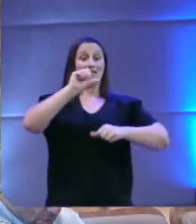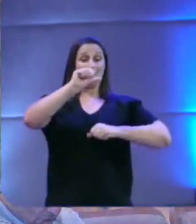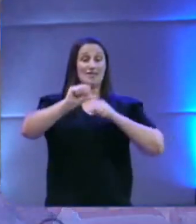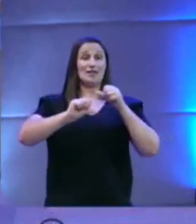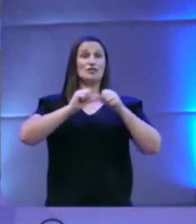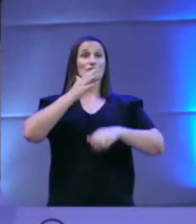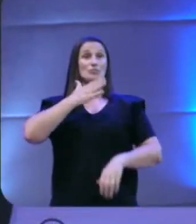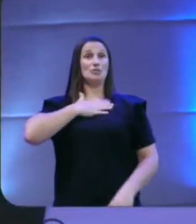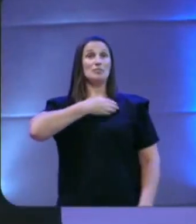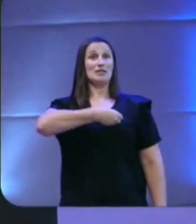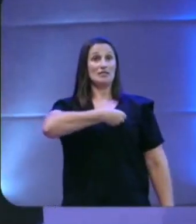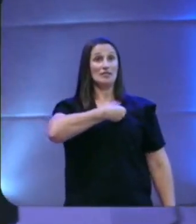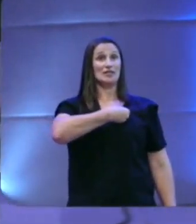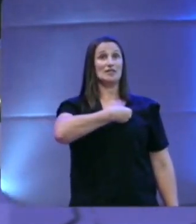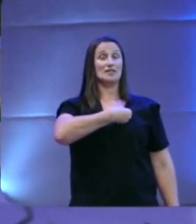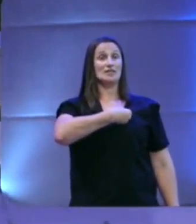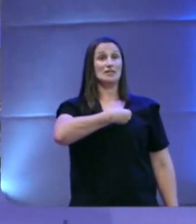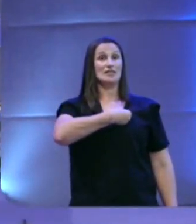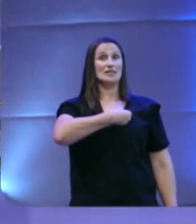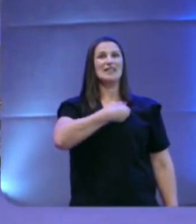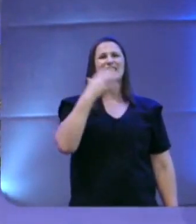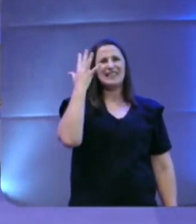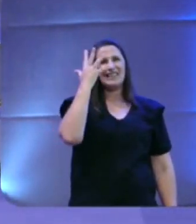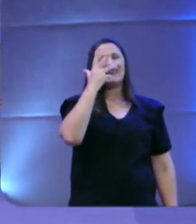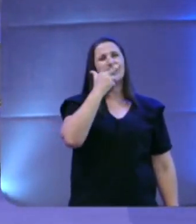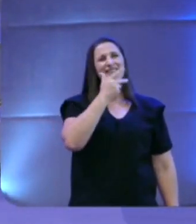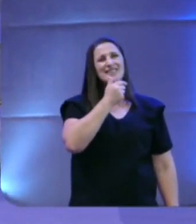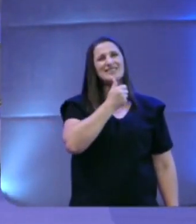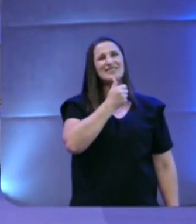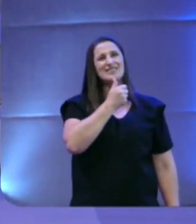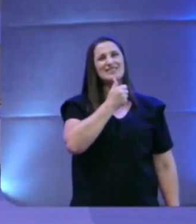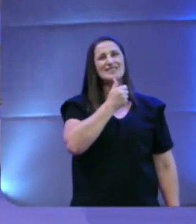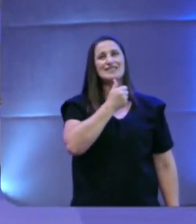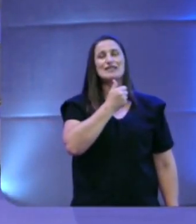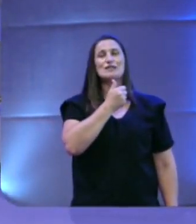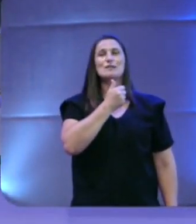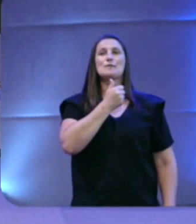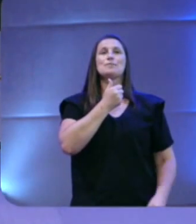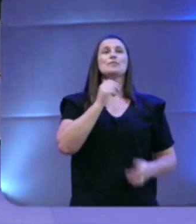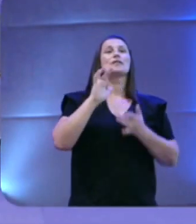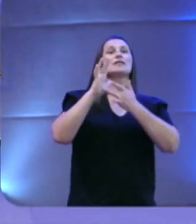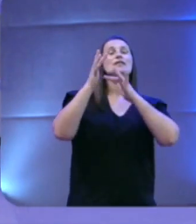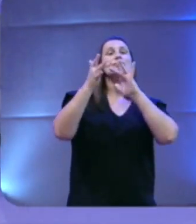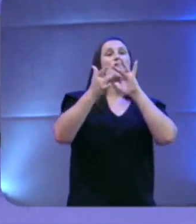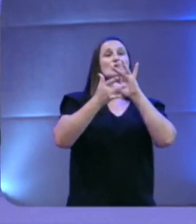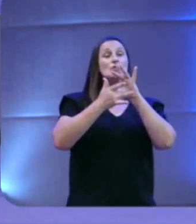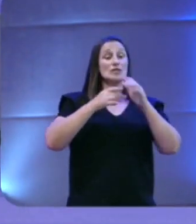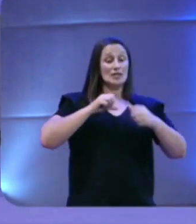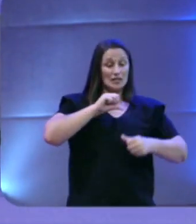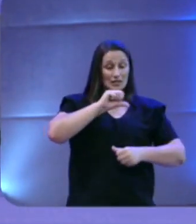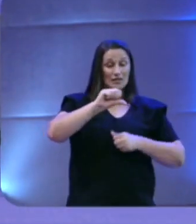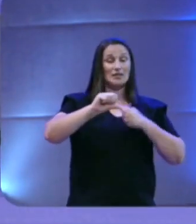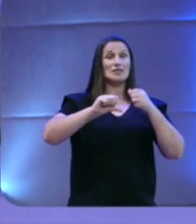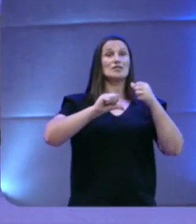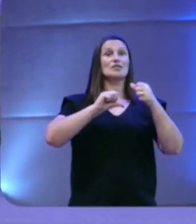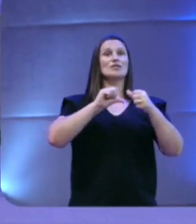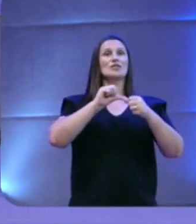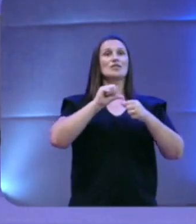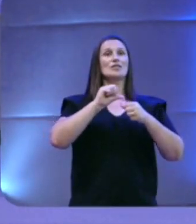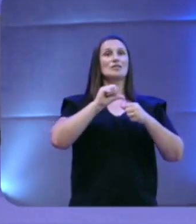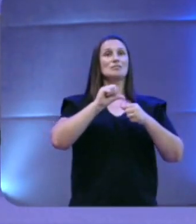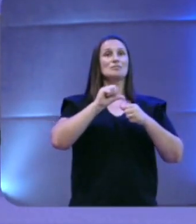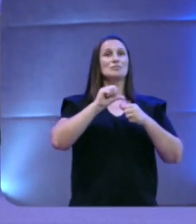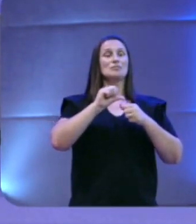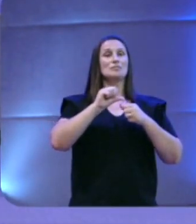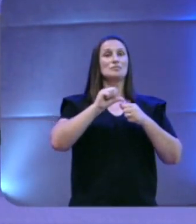na minha vida. Amém, obrigado. Isso se chama a obra da conversão. É quando Jesus transforma a nossa vida. Com 16 anos, Jesus mudou os